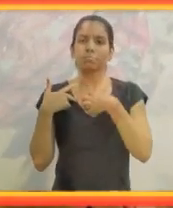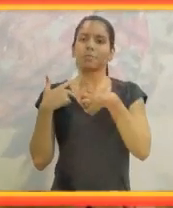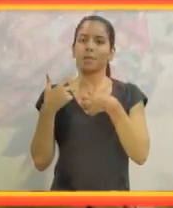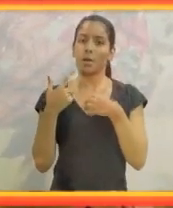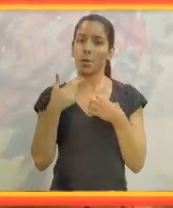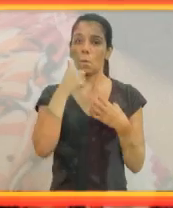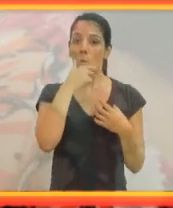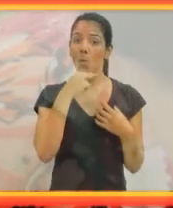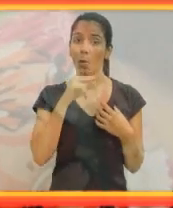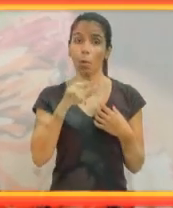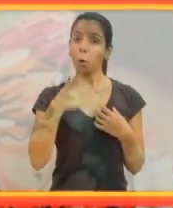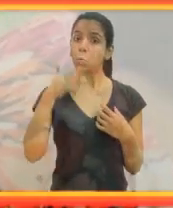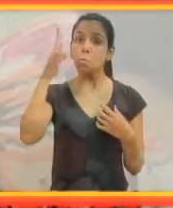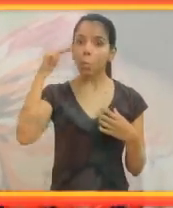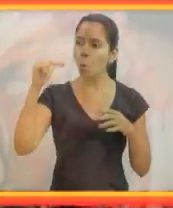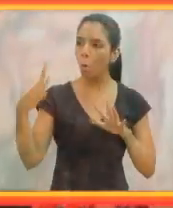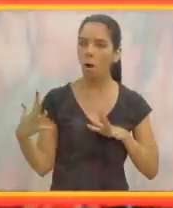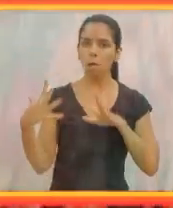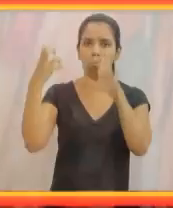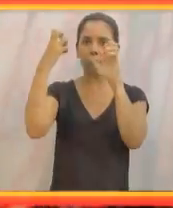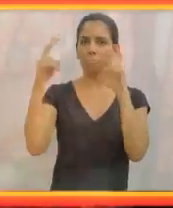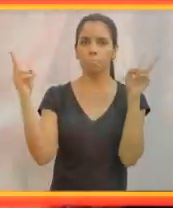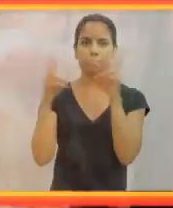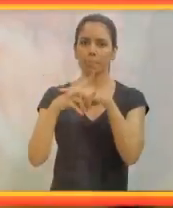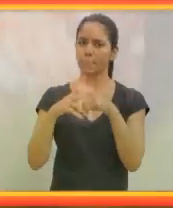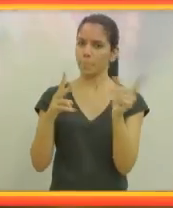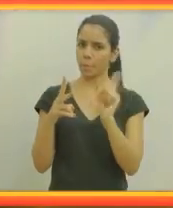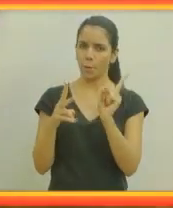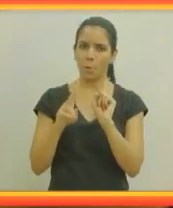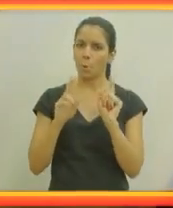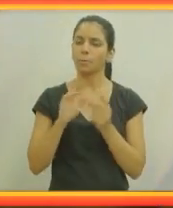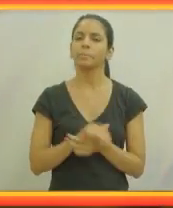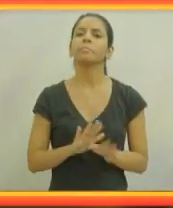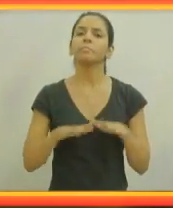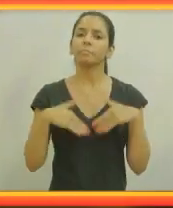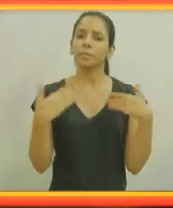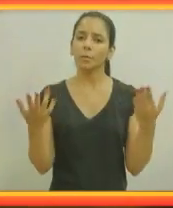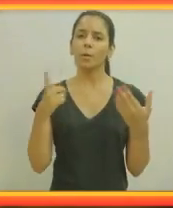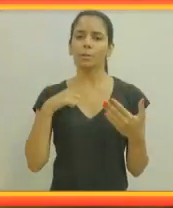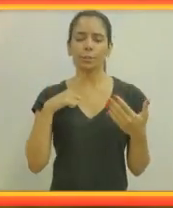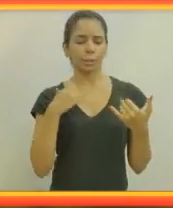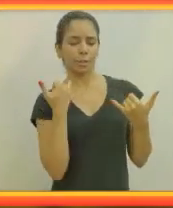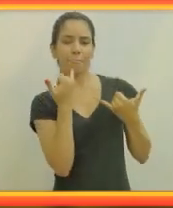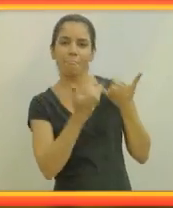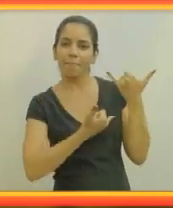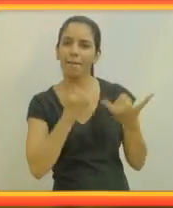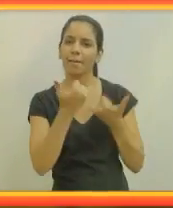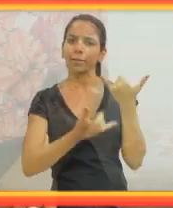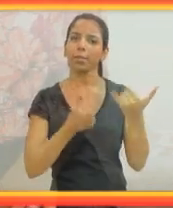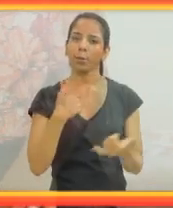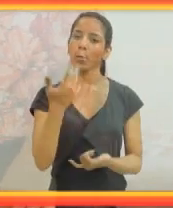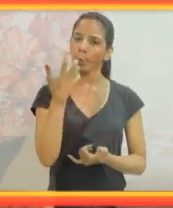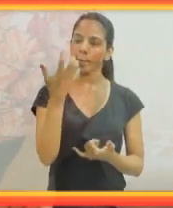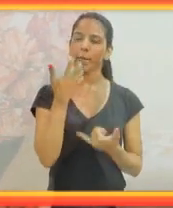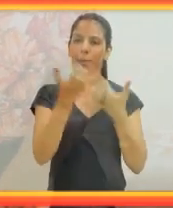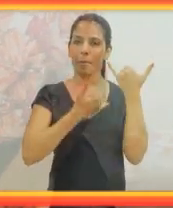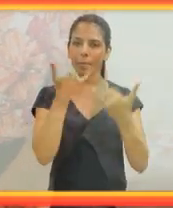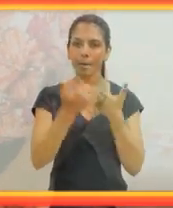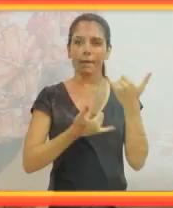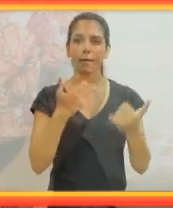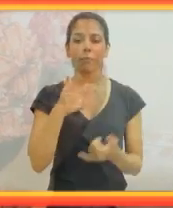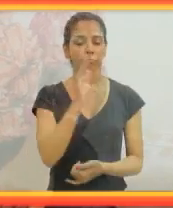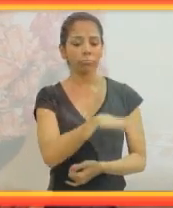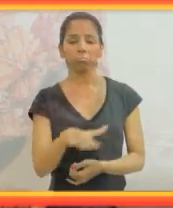e meu irmão, a gente nunca brigou. A gente não brigava mesmo. Então, quando tinham brincadeiras e eu queria